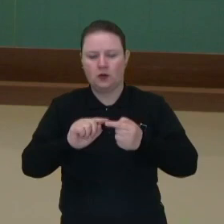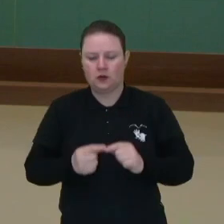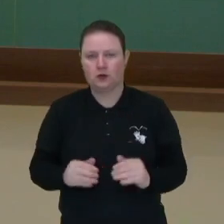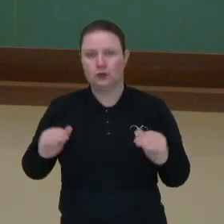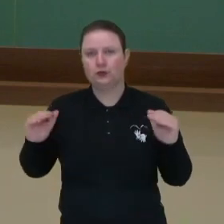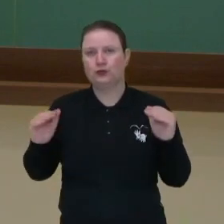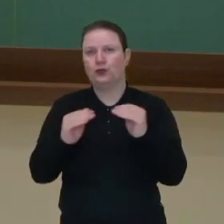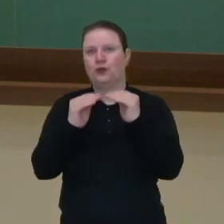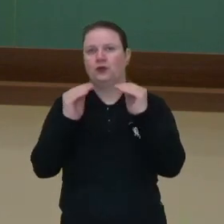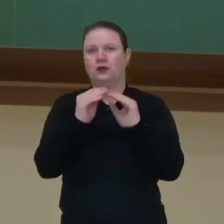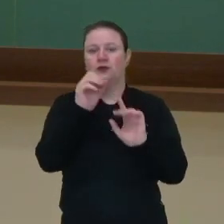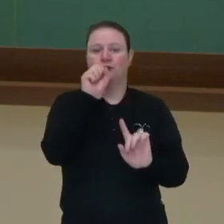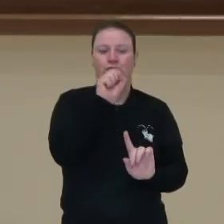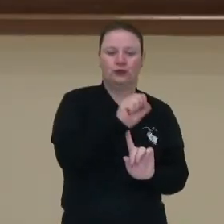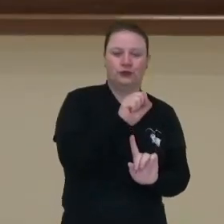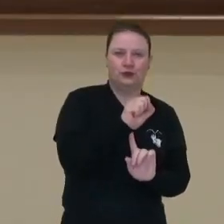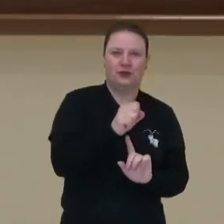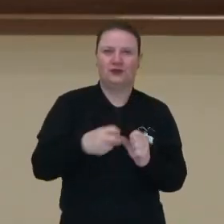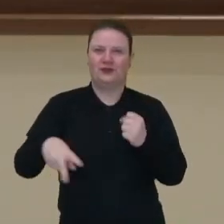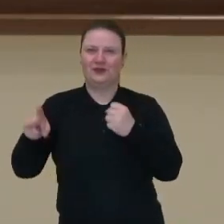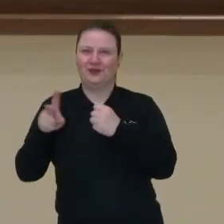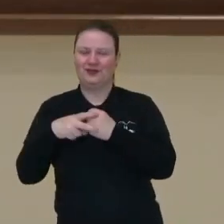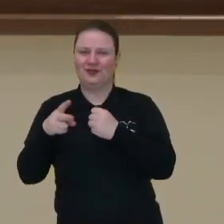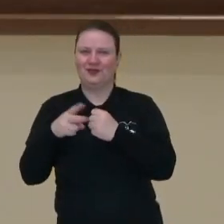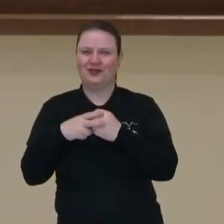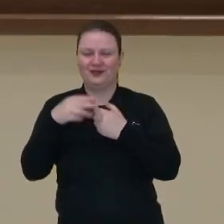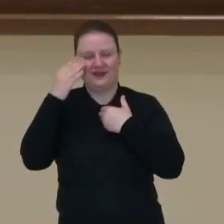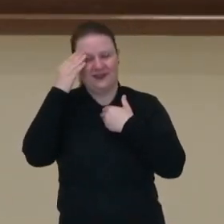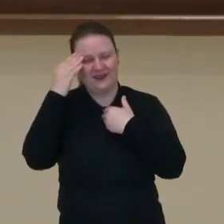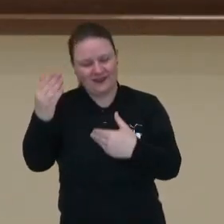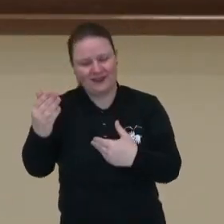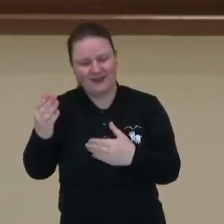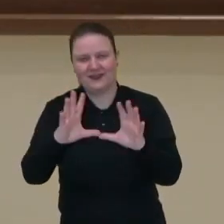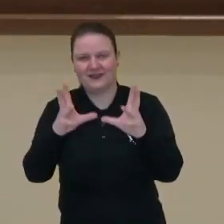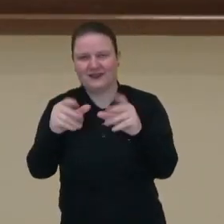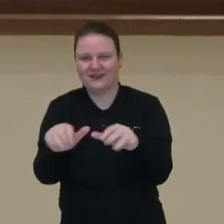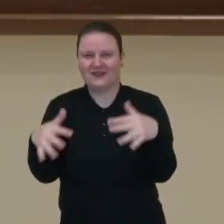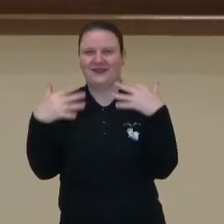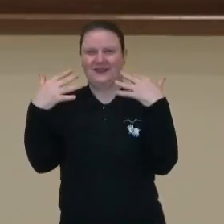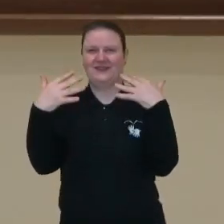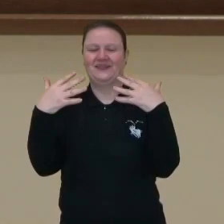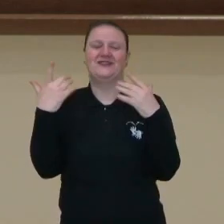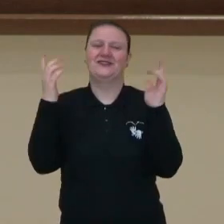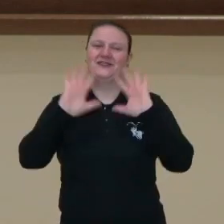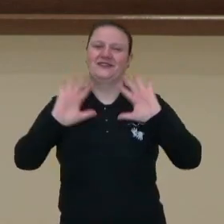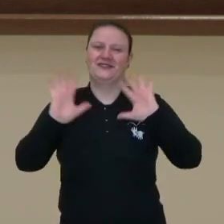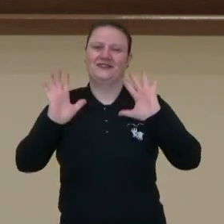sujeito e o verbo, tá? Então, agradeço a todos que acompanharam e até a próxima.